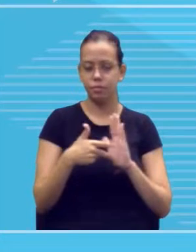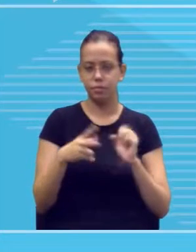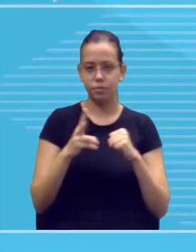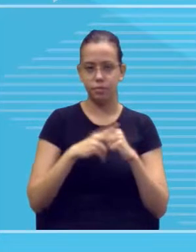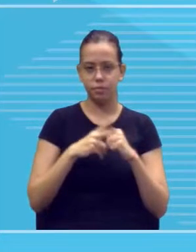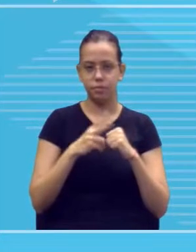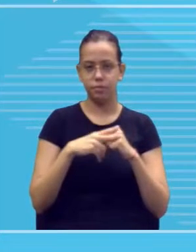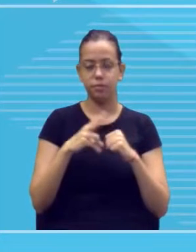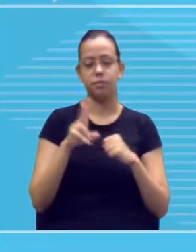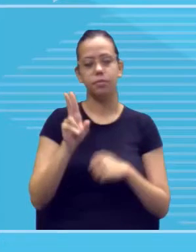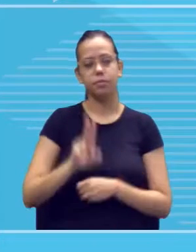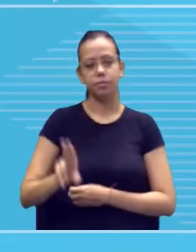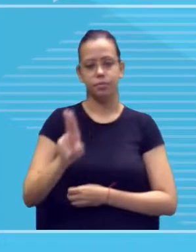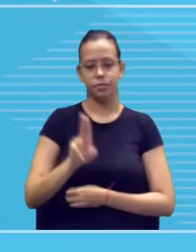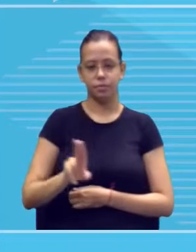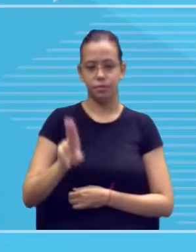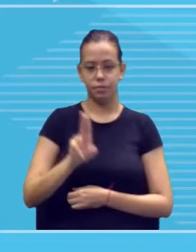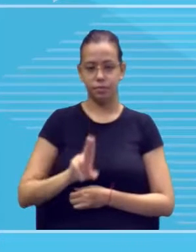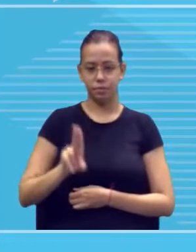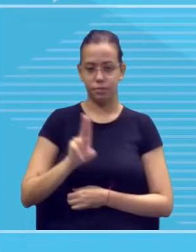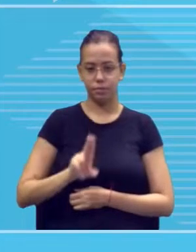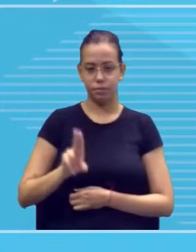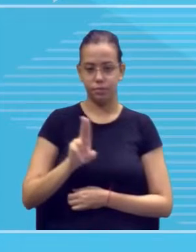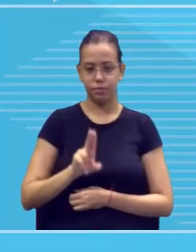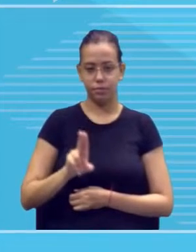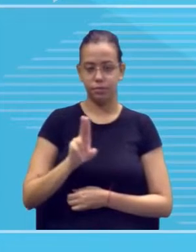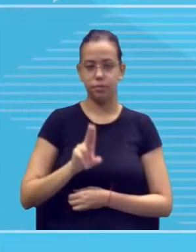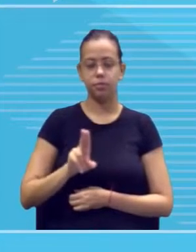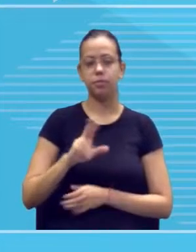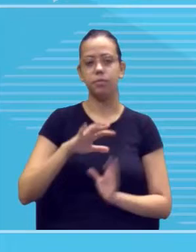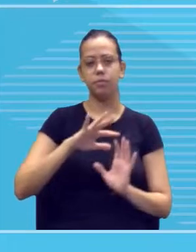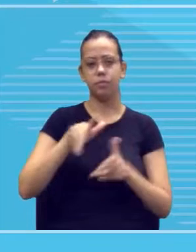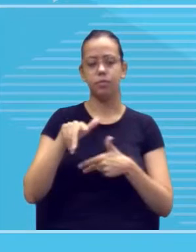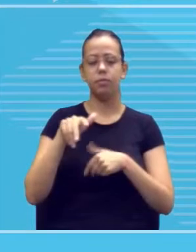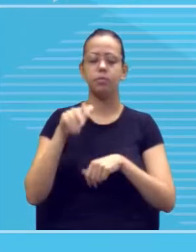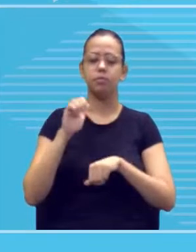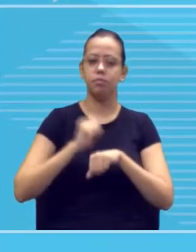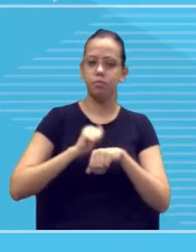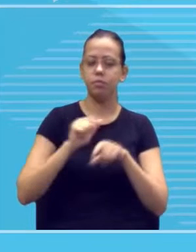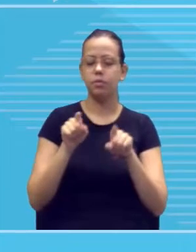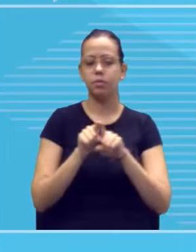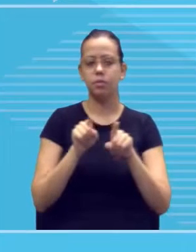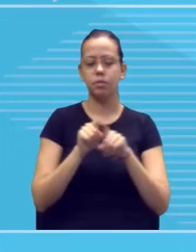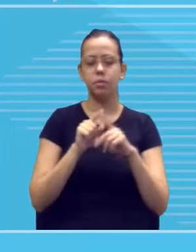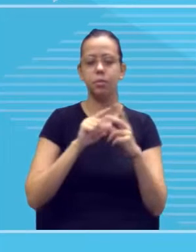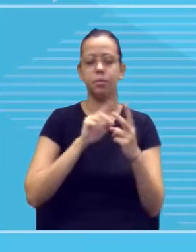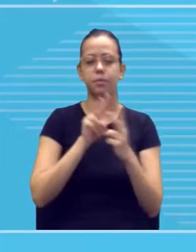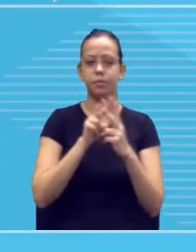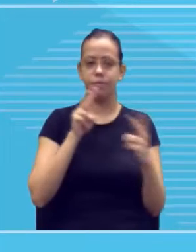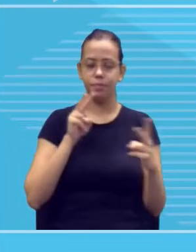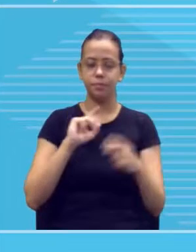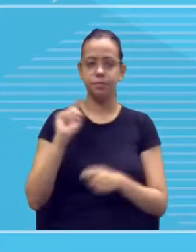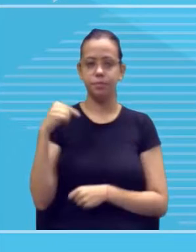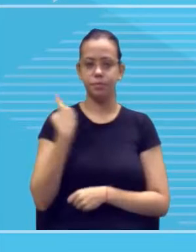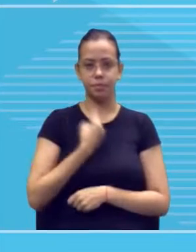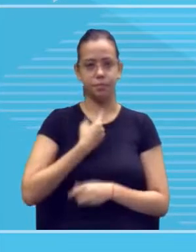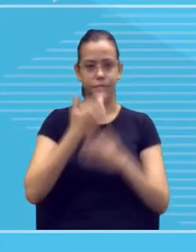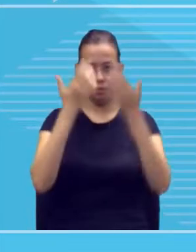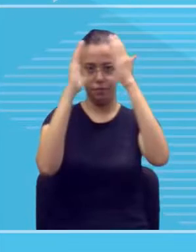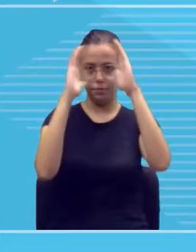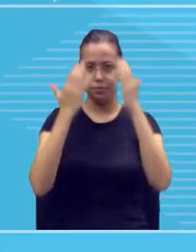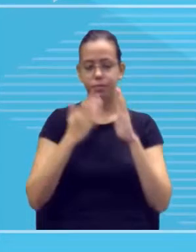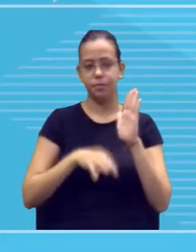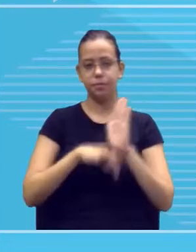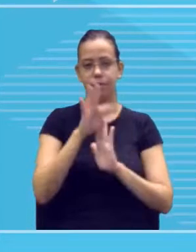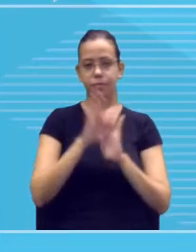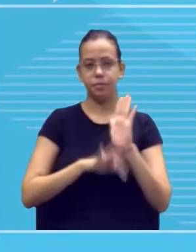sendo utilizado através desse mundo físico e desse mundo virtual a gente vai analisar também a partir de textos digitais tá